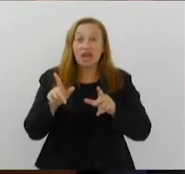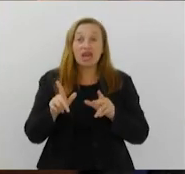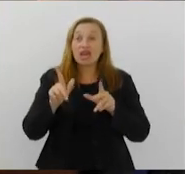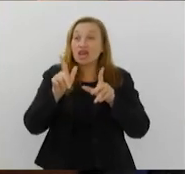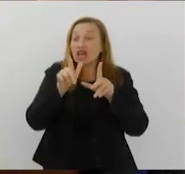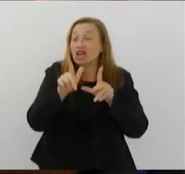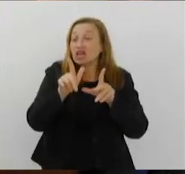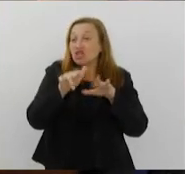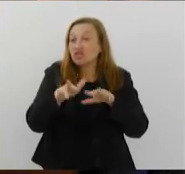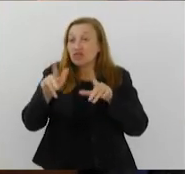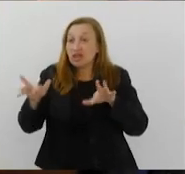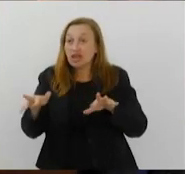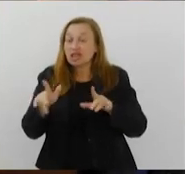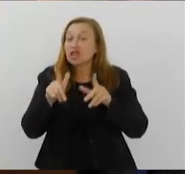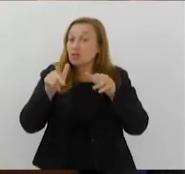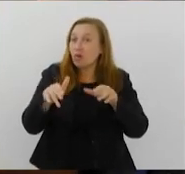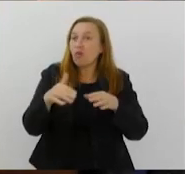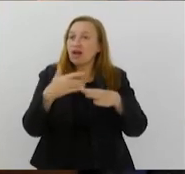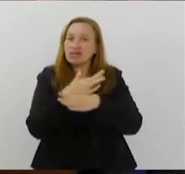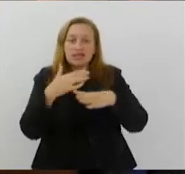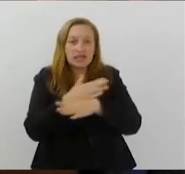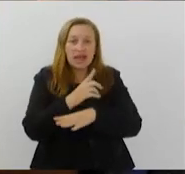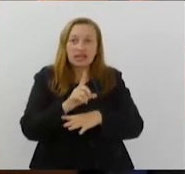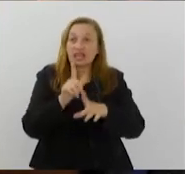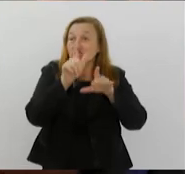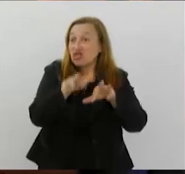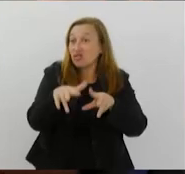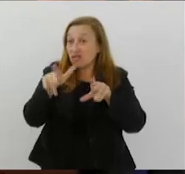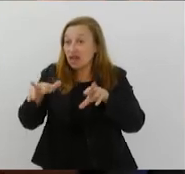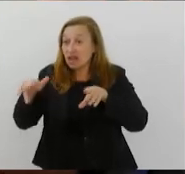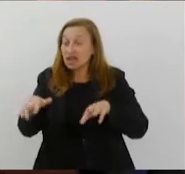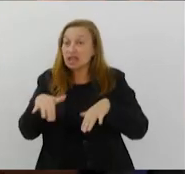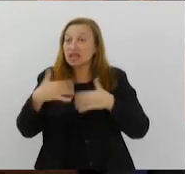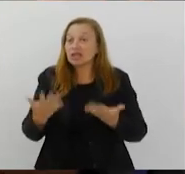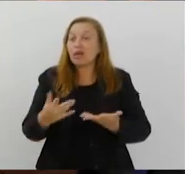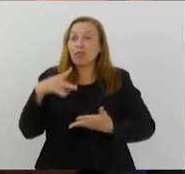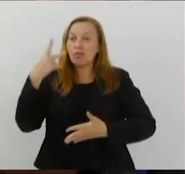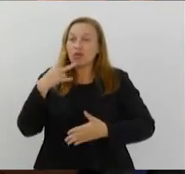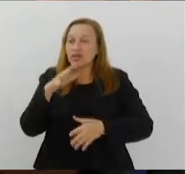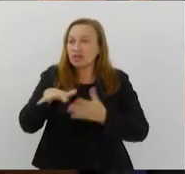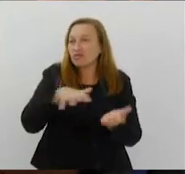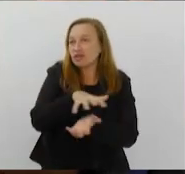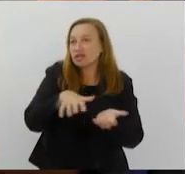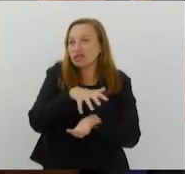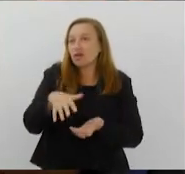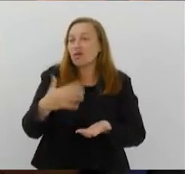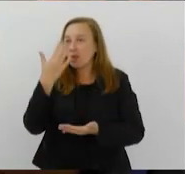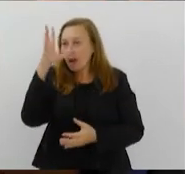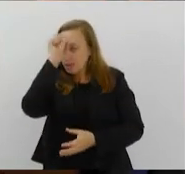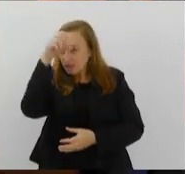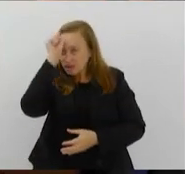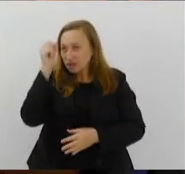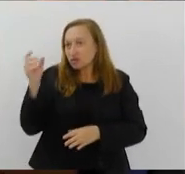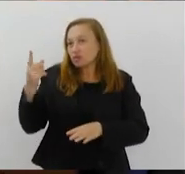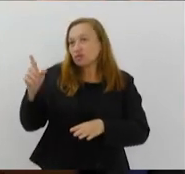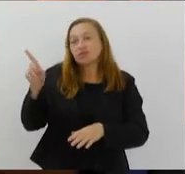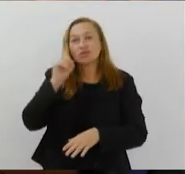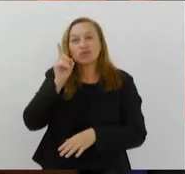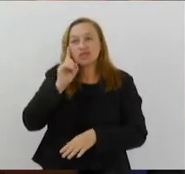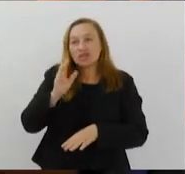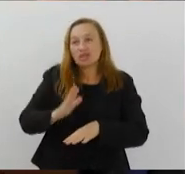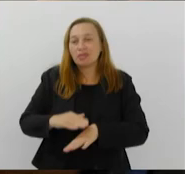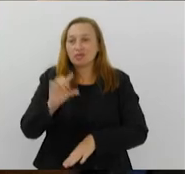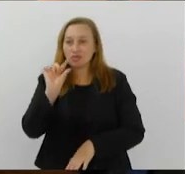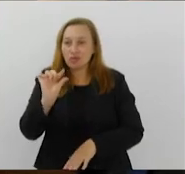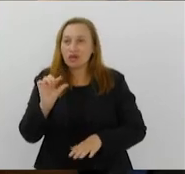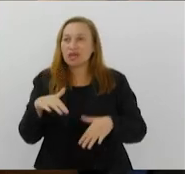como todas as pessoas não são. Então, eu acho que a política está fazendo uma revolução. Eu aprendo a cada dia, aprendi aqui mais um pouquinho.